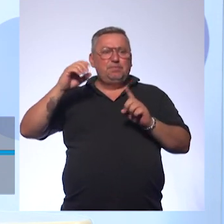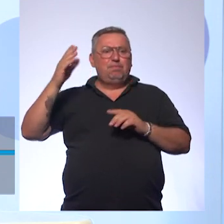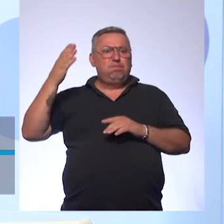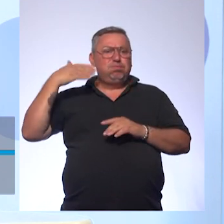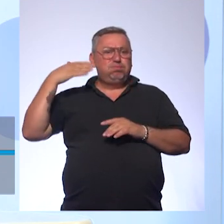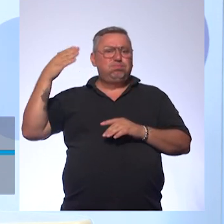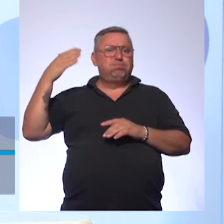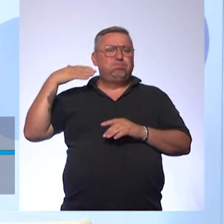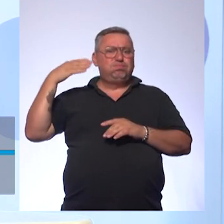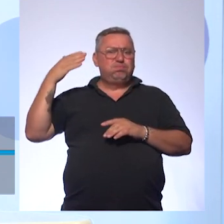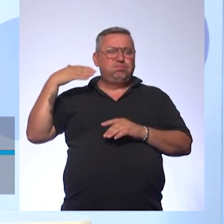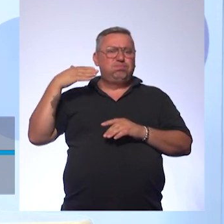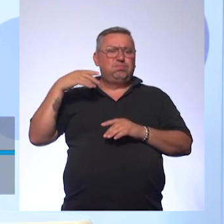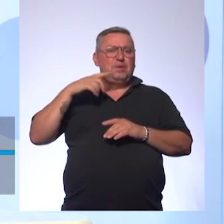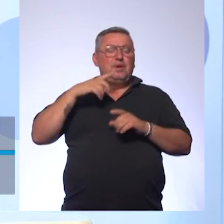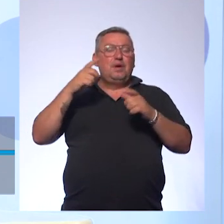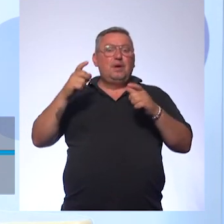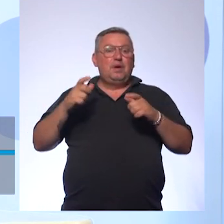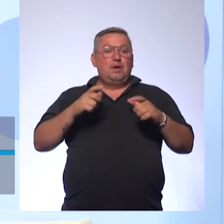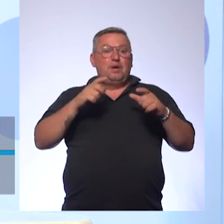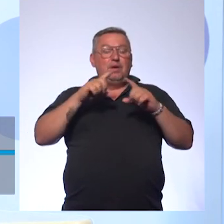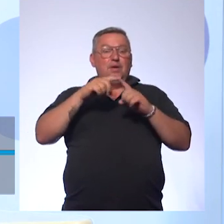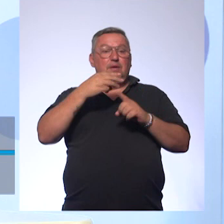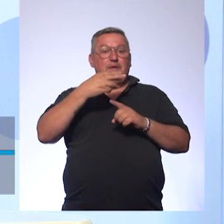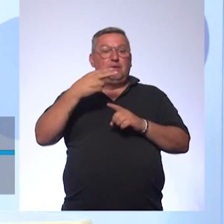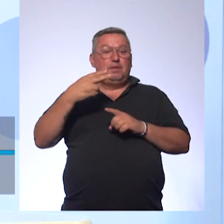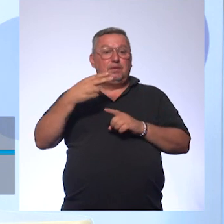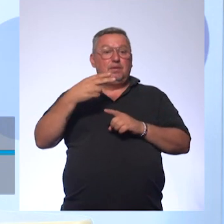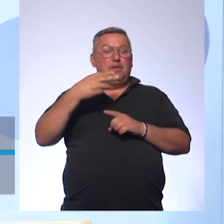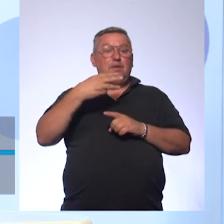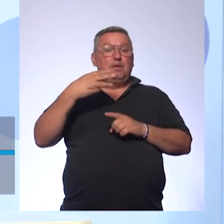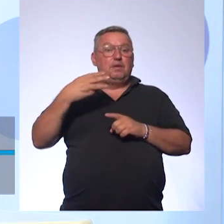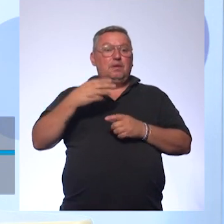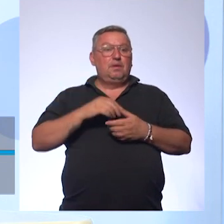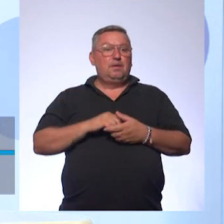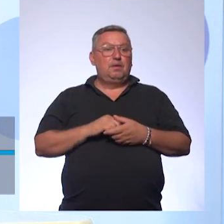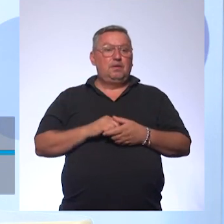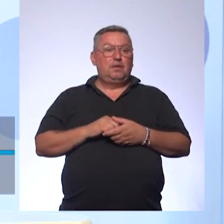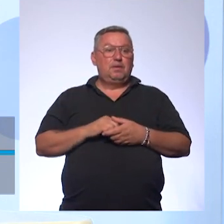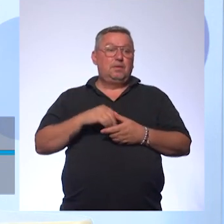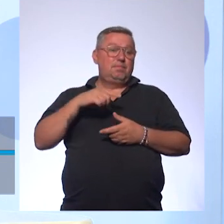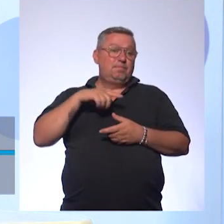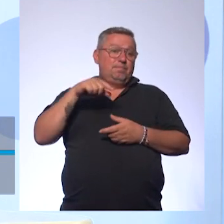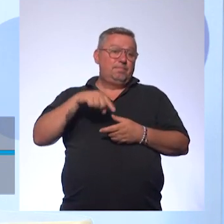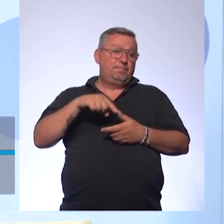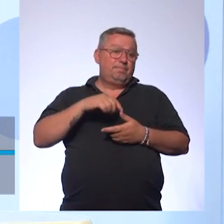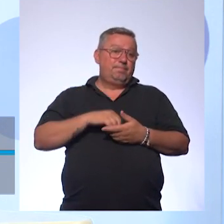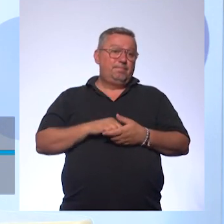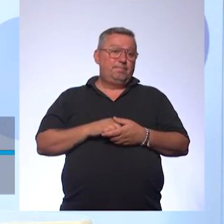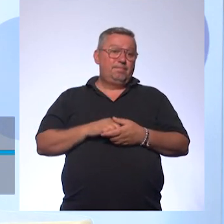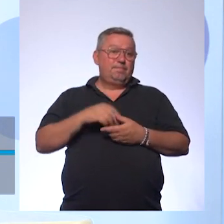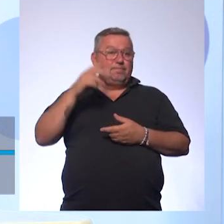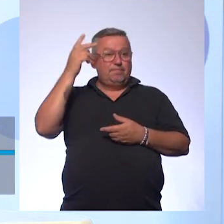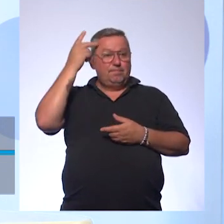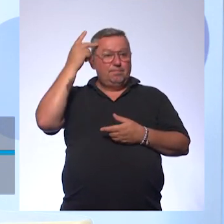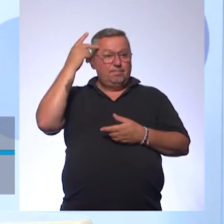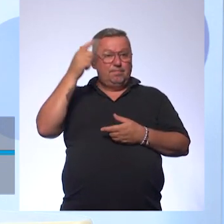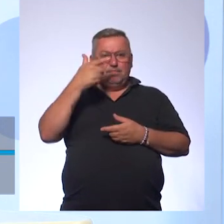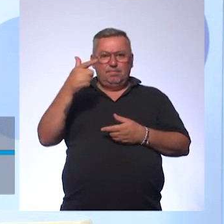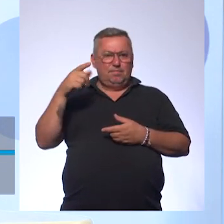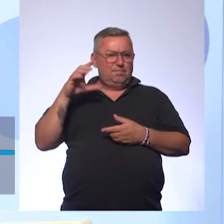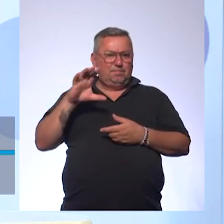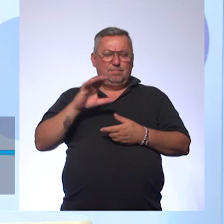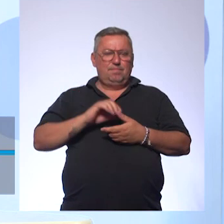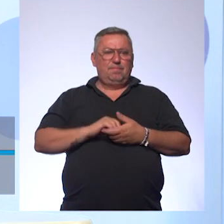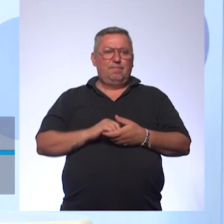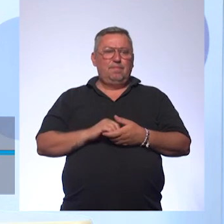Valdeci. Aí também, professor. Tempo fresco em Itaquaquecetuba. Oi, tá pertinho de casa. Então, a hora que você for